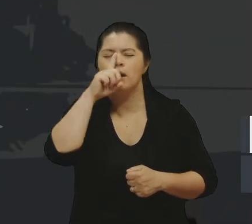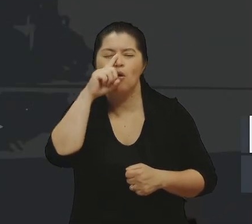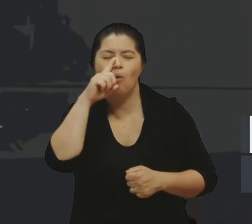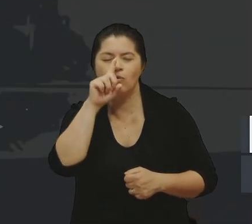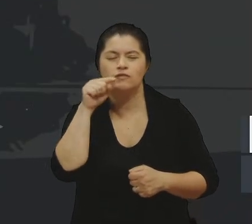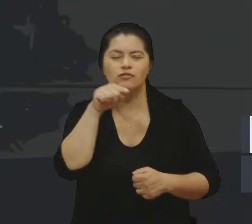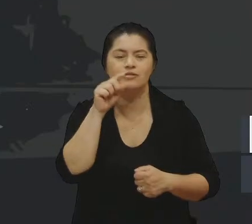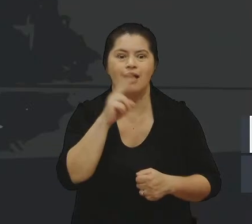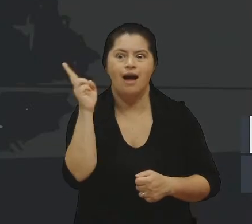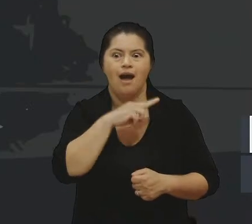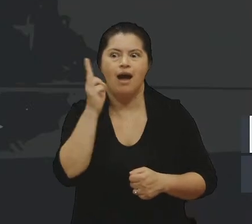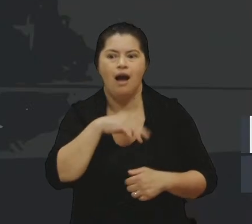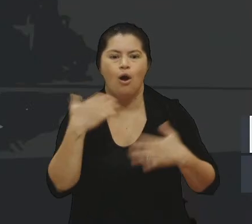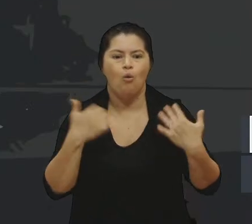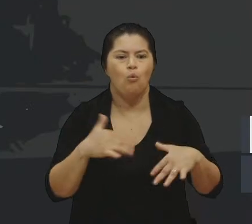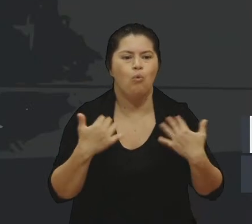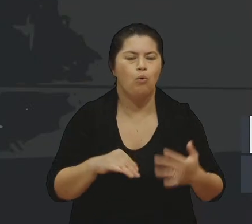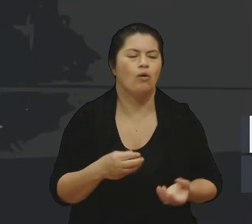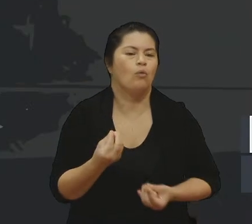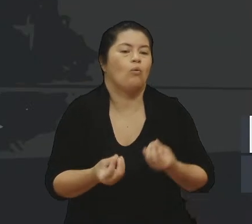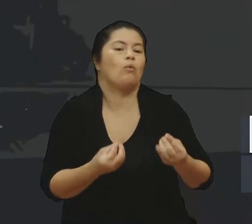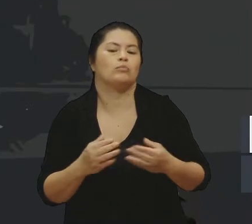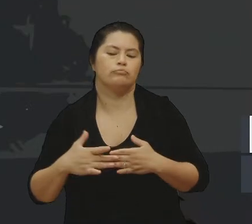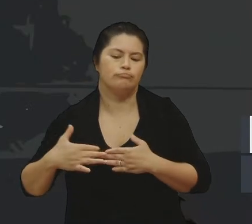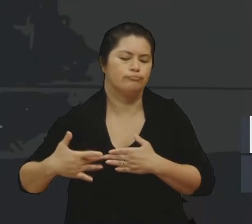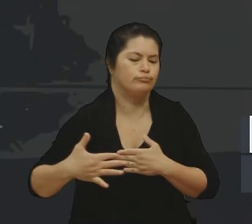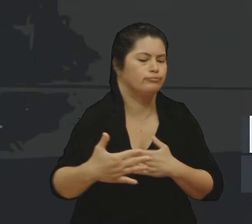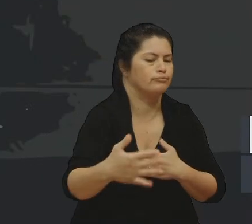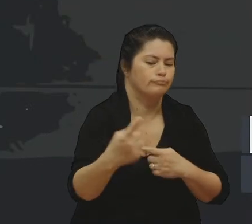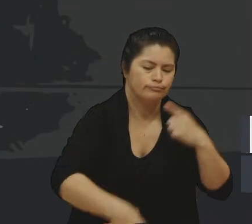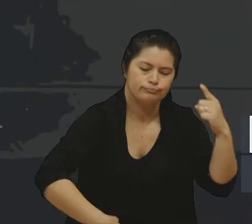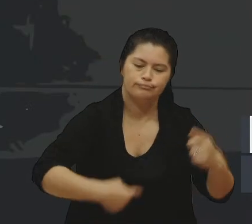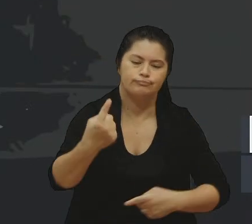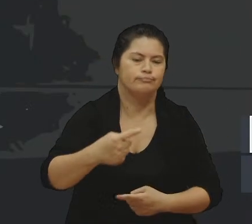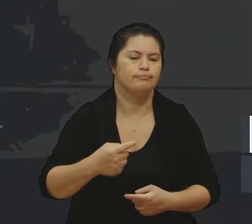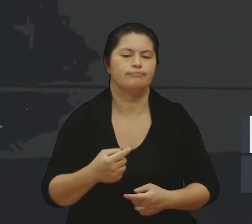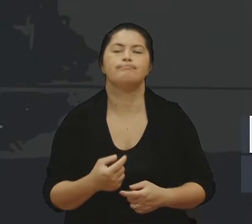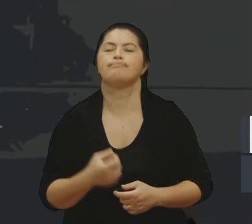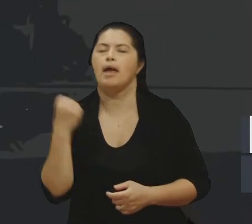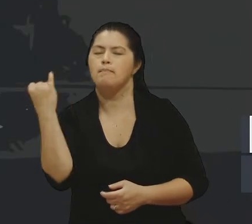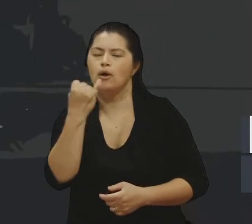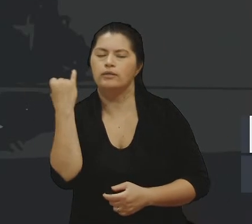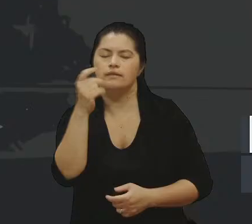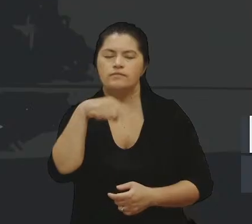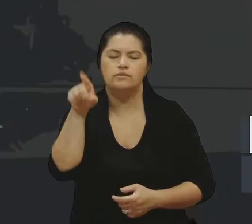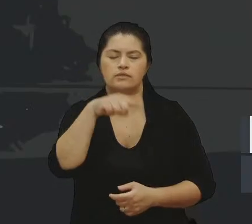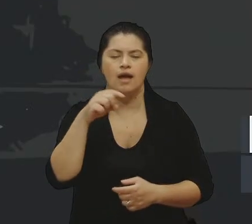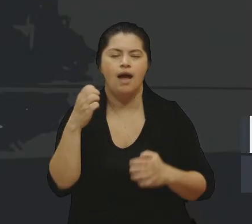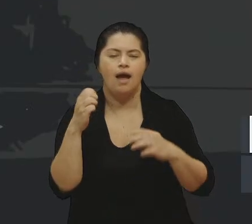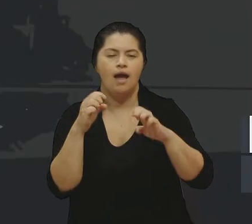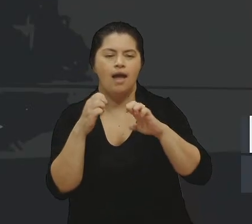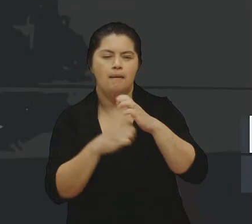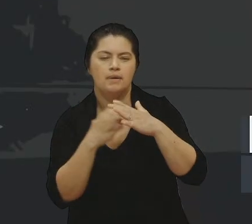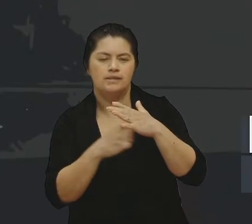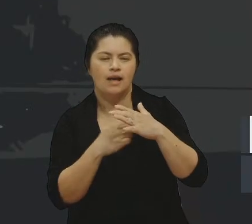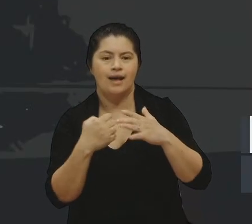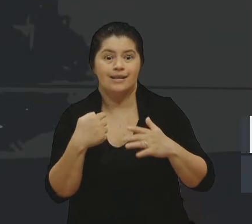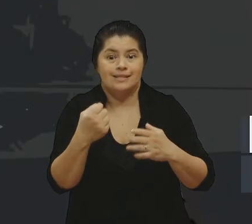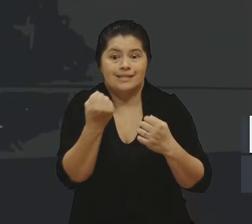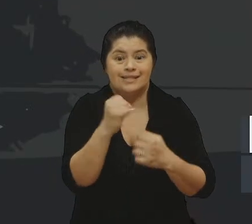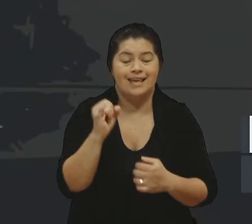principalmente, se der errado, qual é o tamanho da minha consequência. Que esse é um fator importantíssimo para estar na mente de nós empresários. Se eu errar,